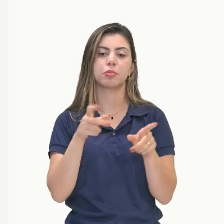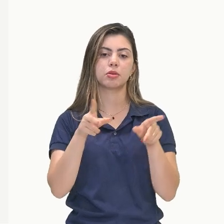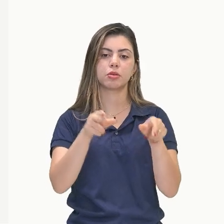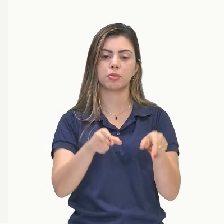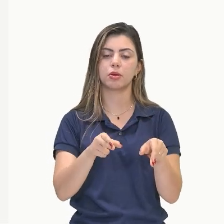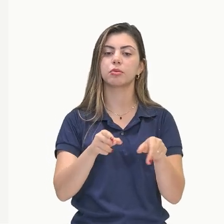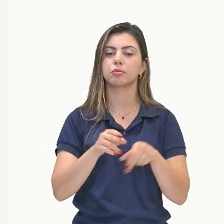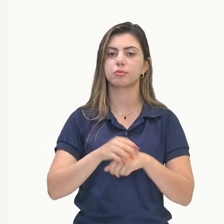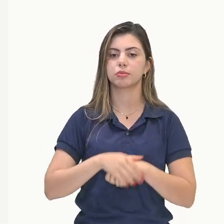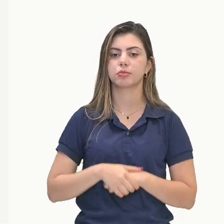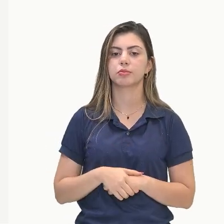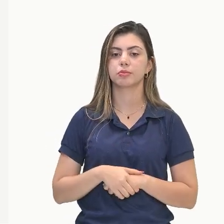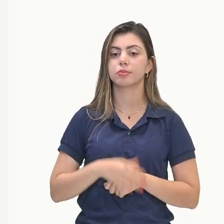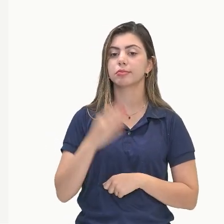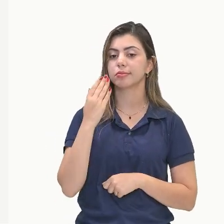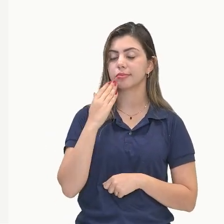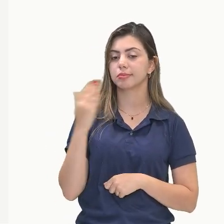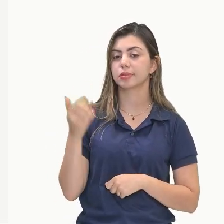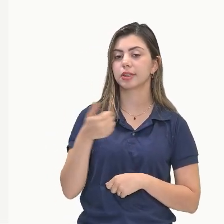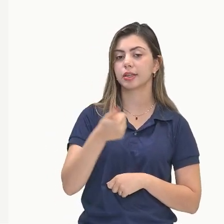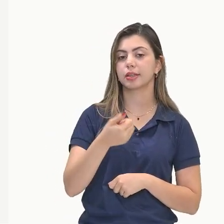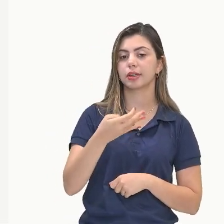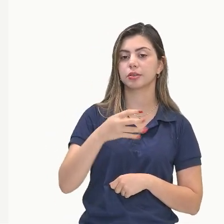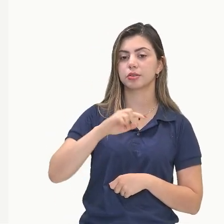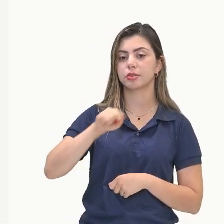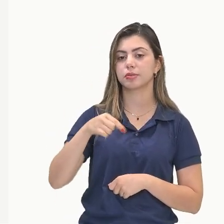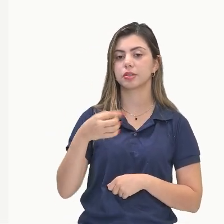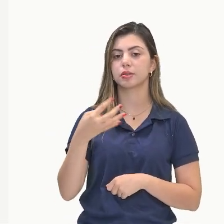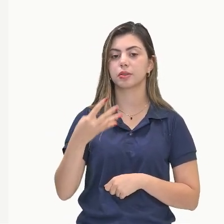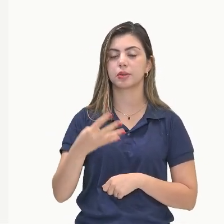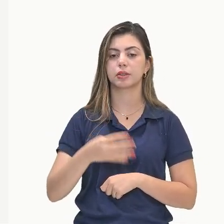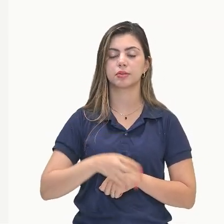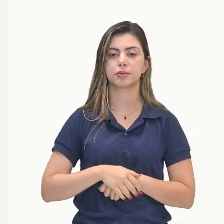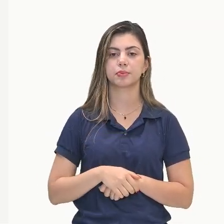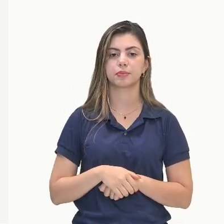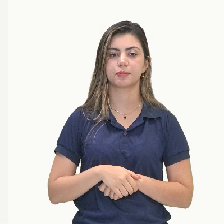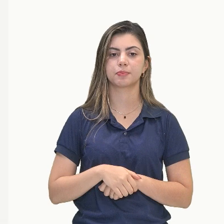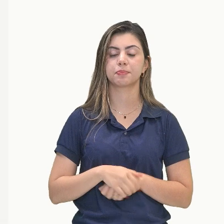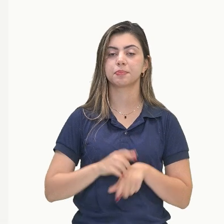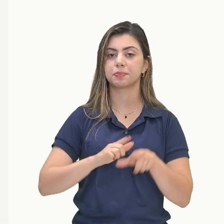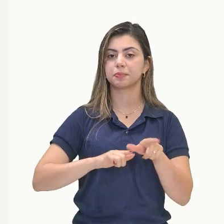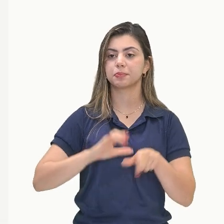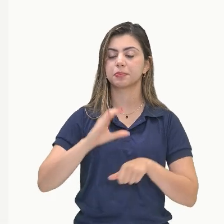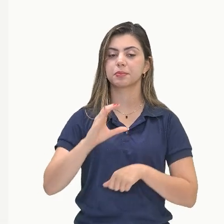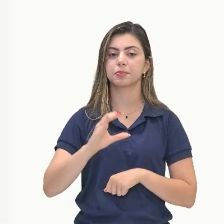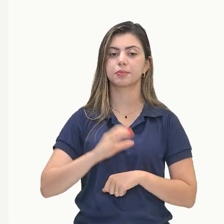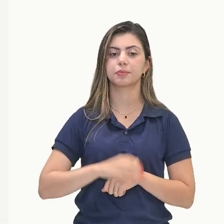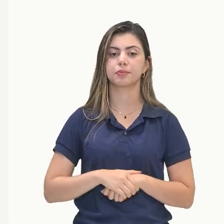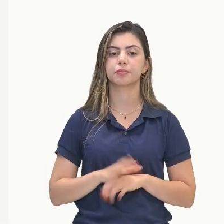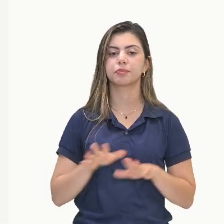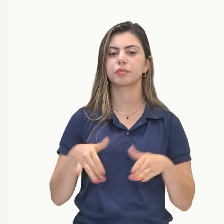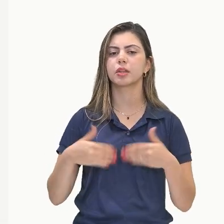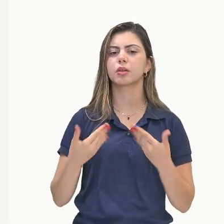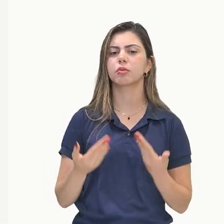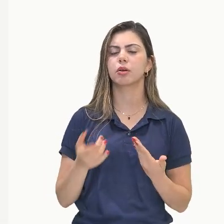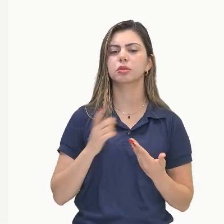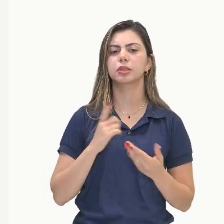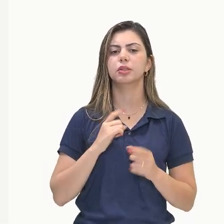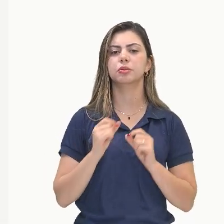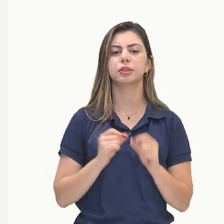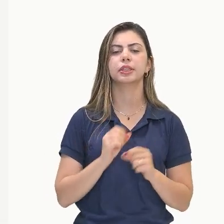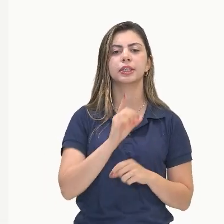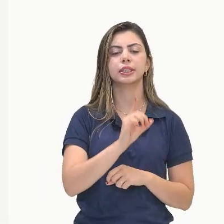capacitor, que é igual a 14,4 microfarad. Letra C, qual é a diferença de potencial em